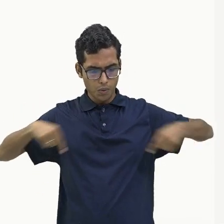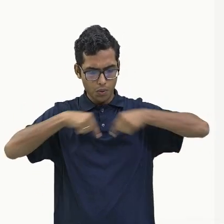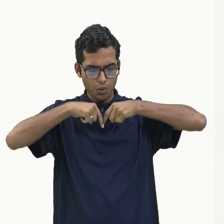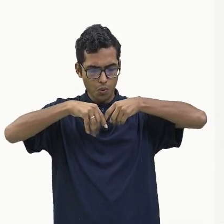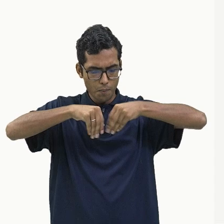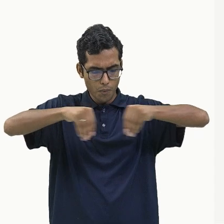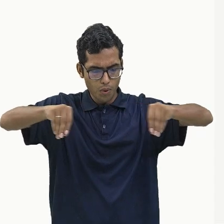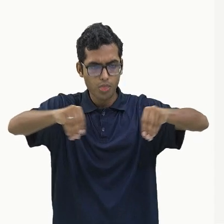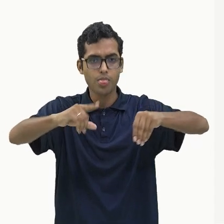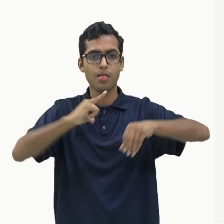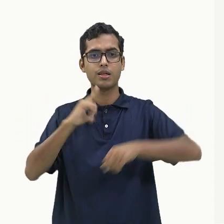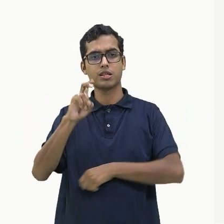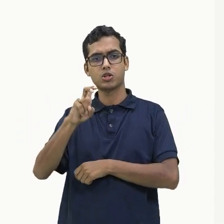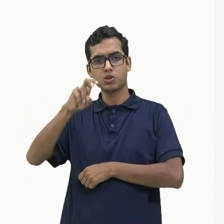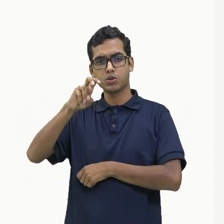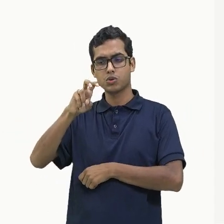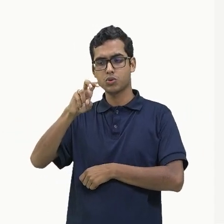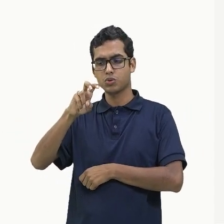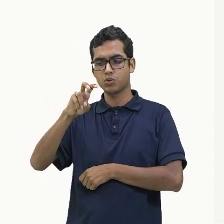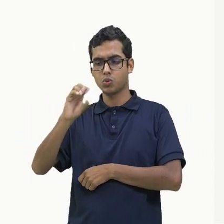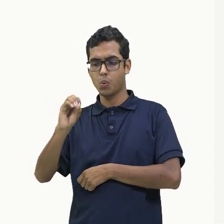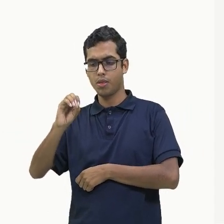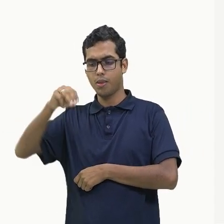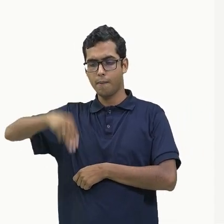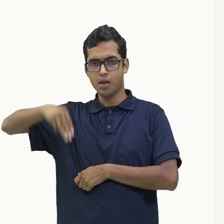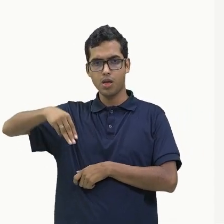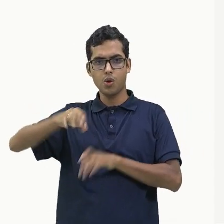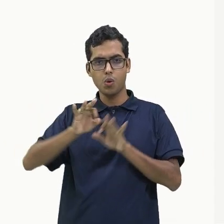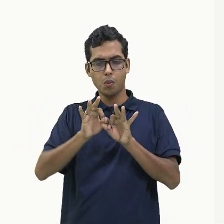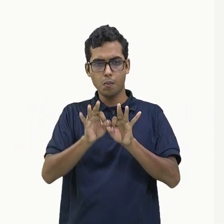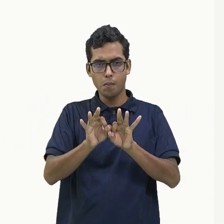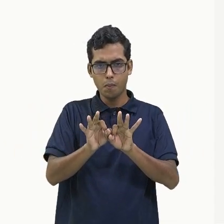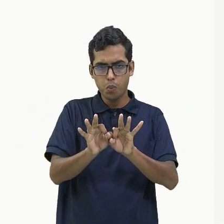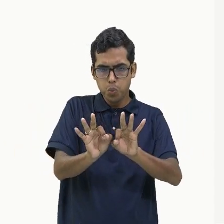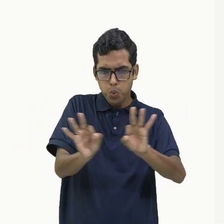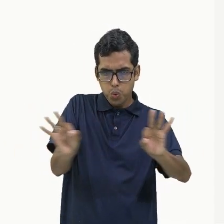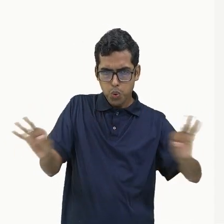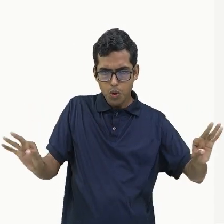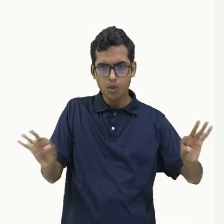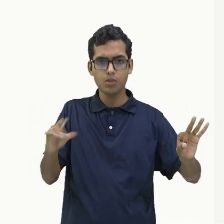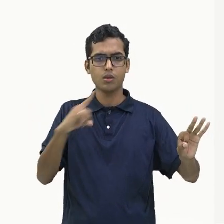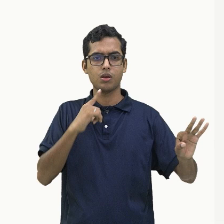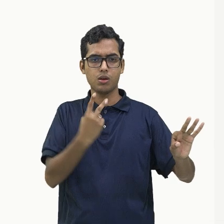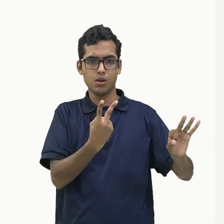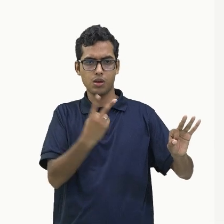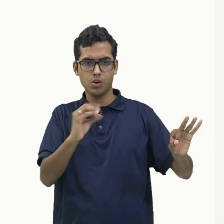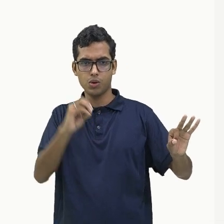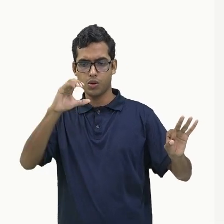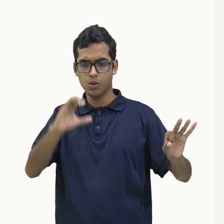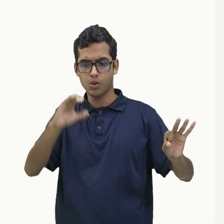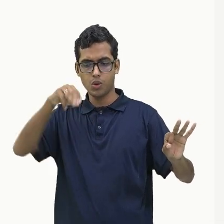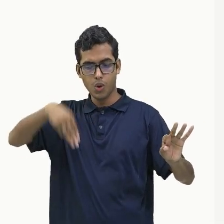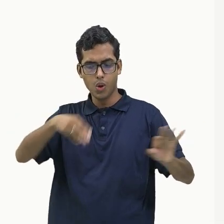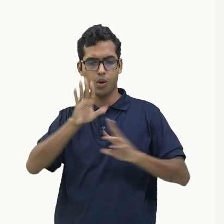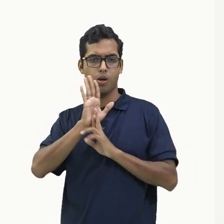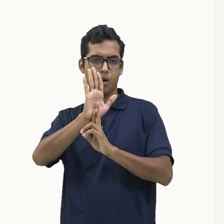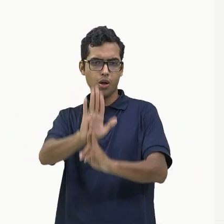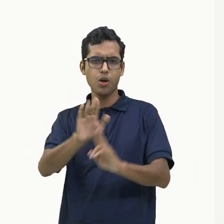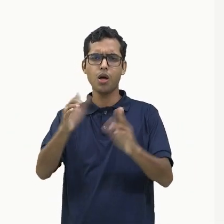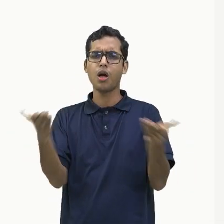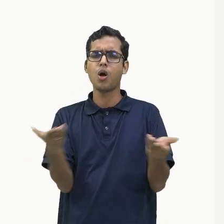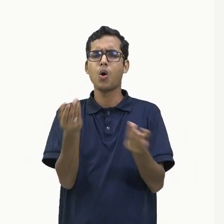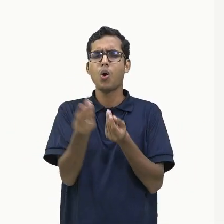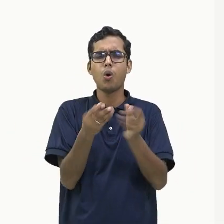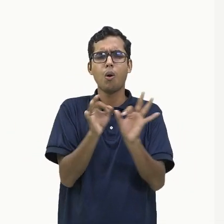de largura e sua representação em um desenho é de 20 centímetros, encontre a